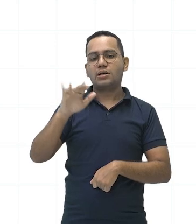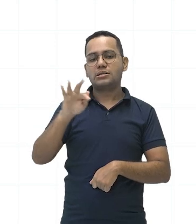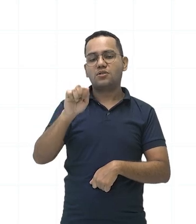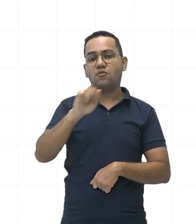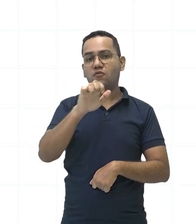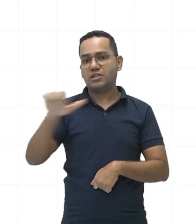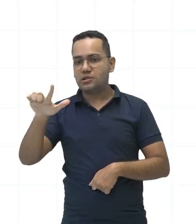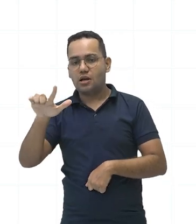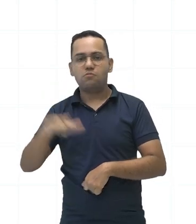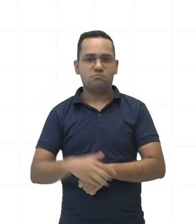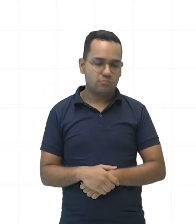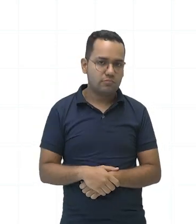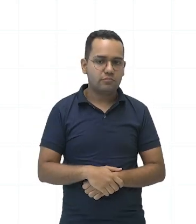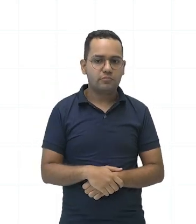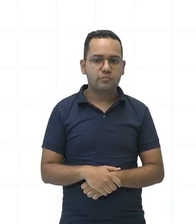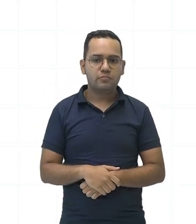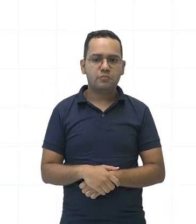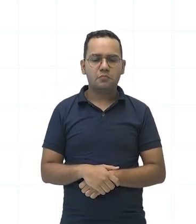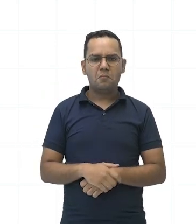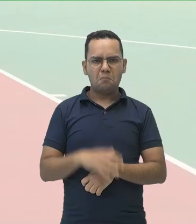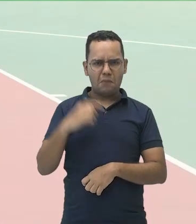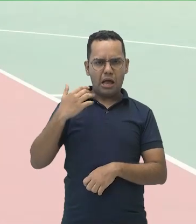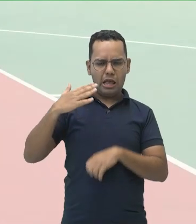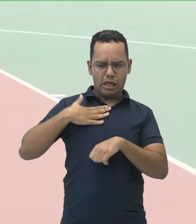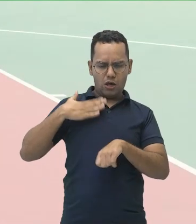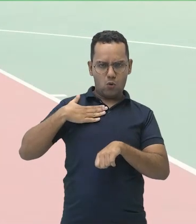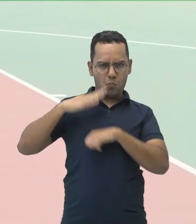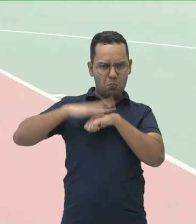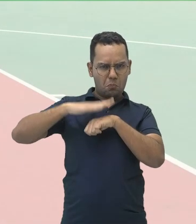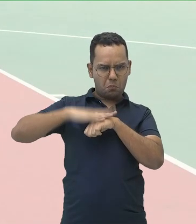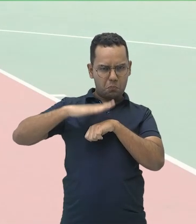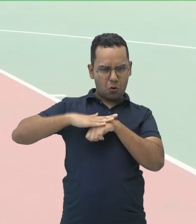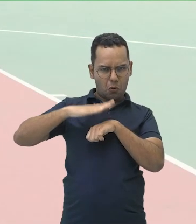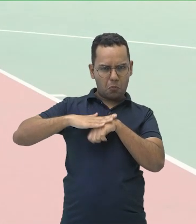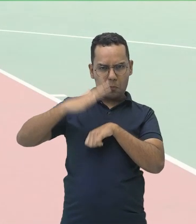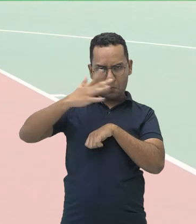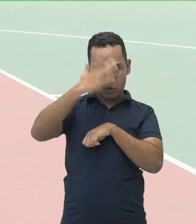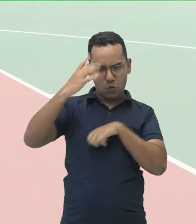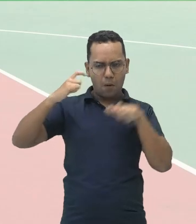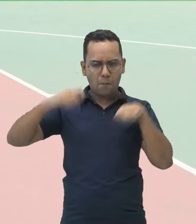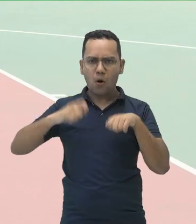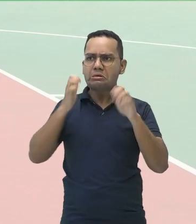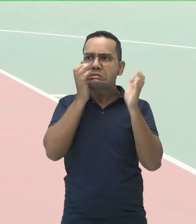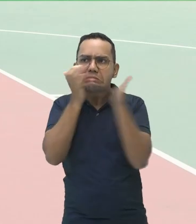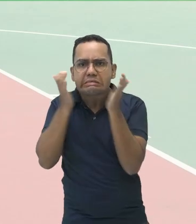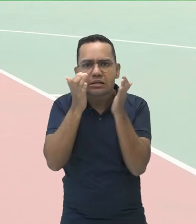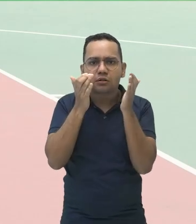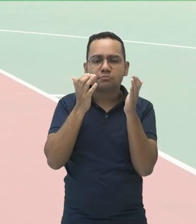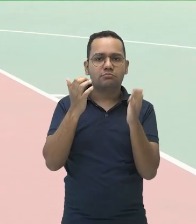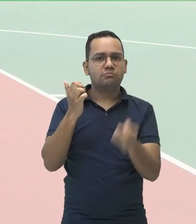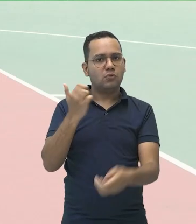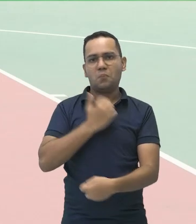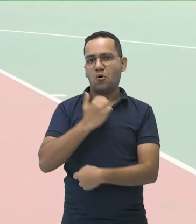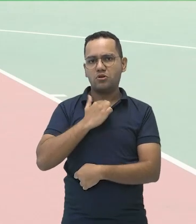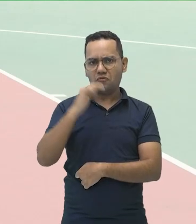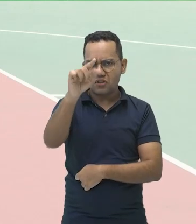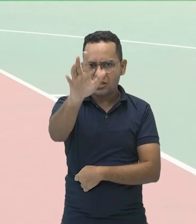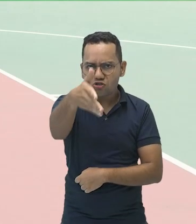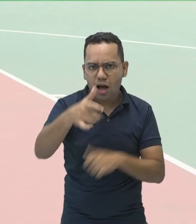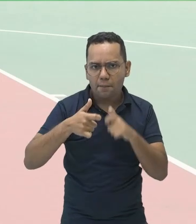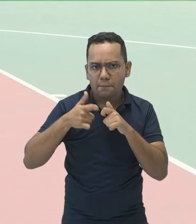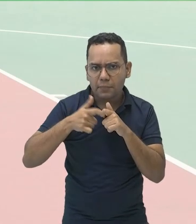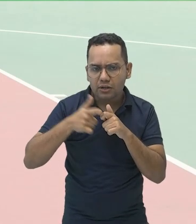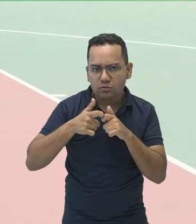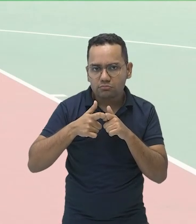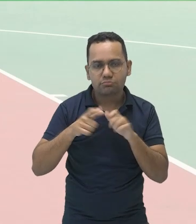bucomaxilofacial, tá certo? Nada de tentar colocar a mandíbula da pessoa no lugar. Não, você não é médico para isso. Tem